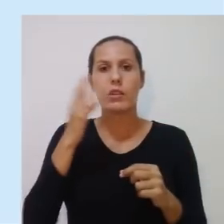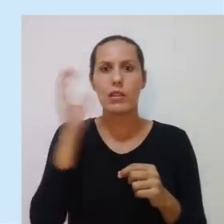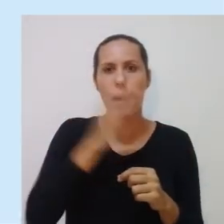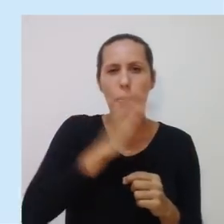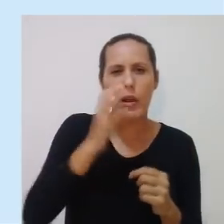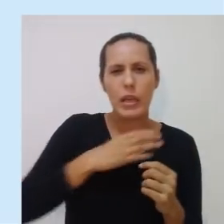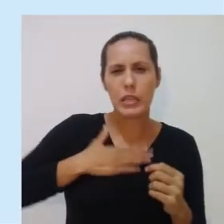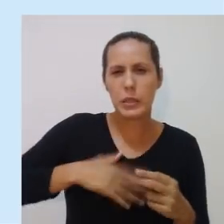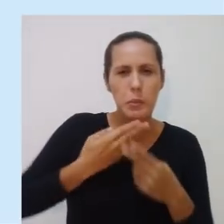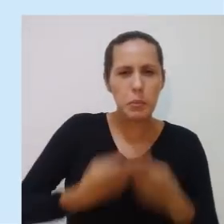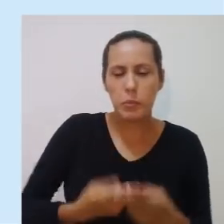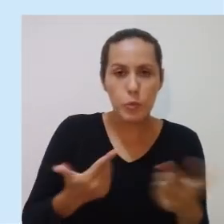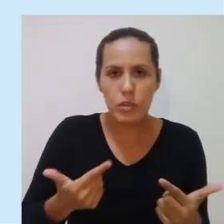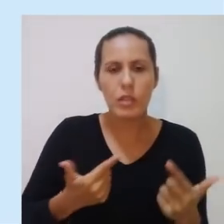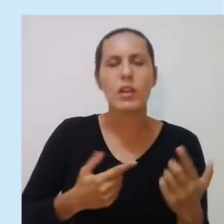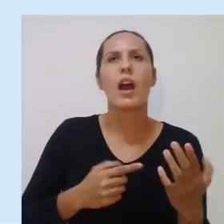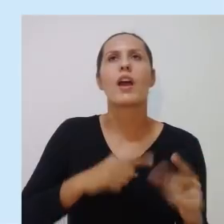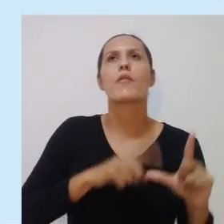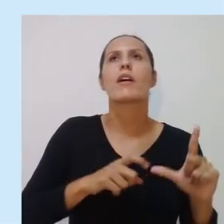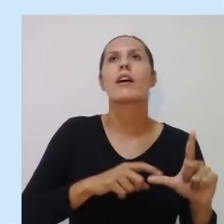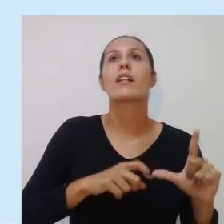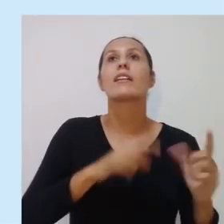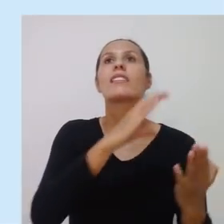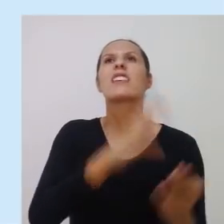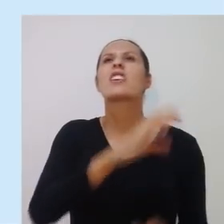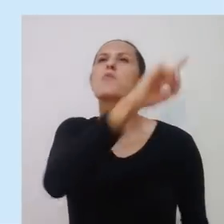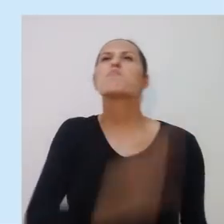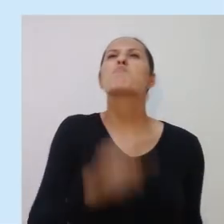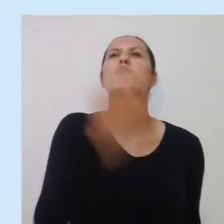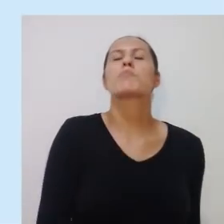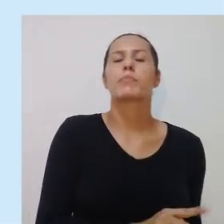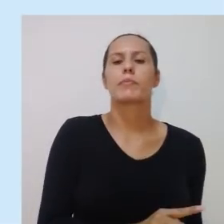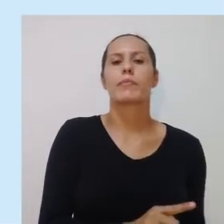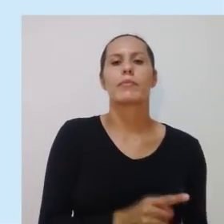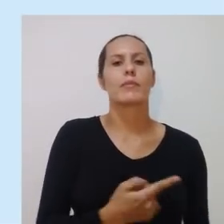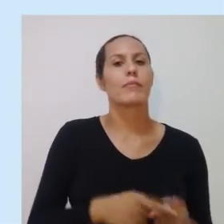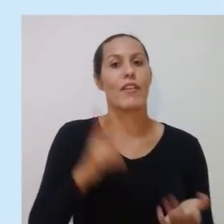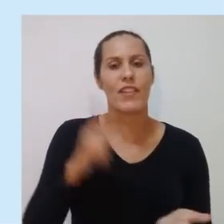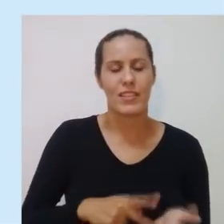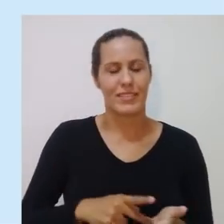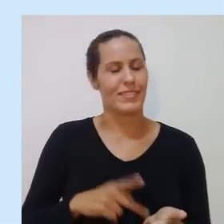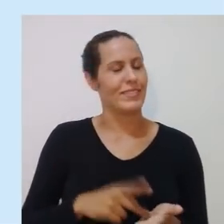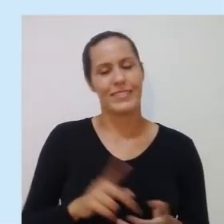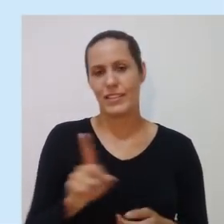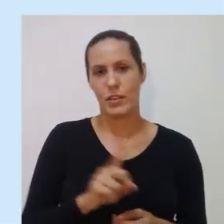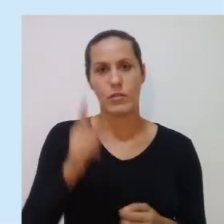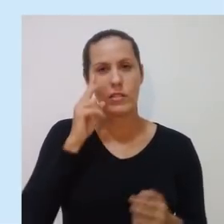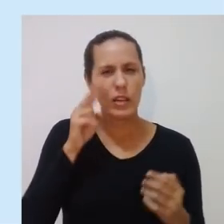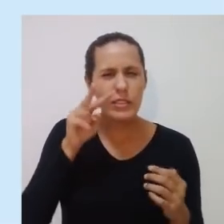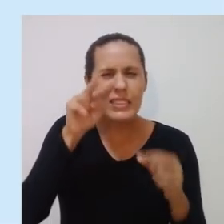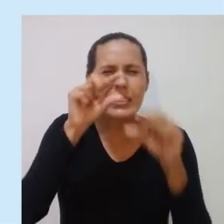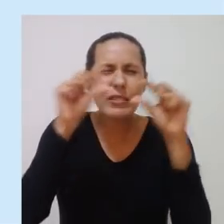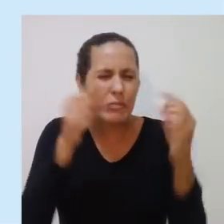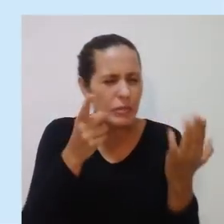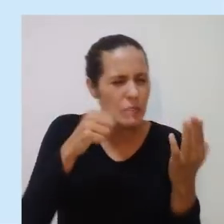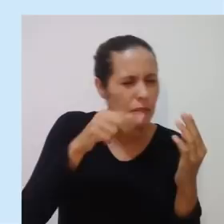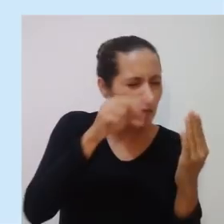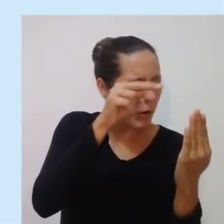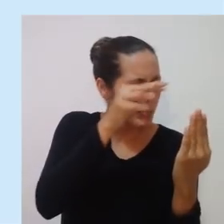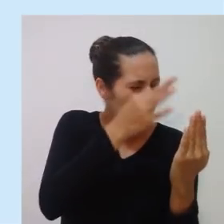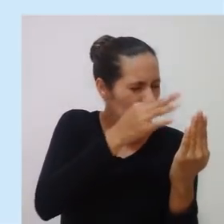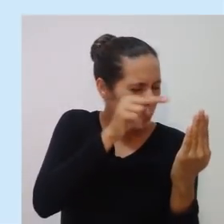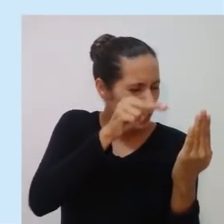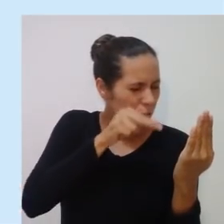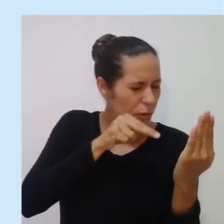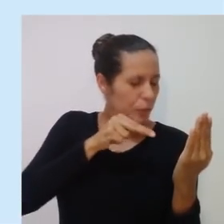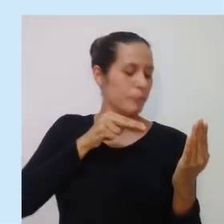na pressa marca exatamente a letra C. Mas não, se a gente levanta a vista, sai da questão,